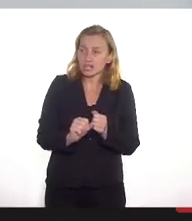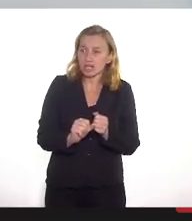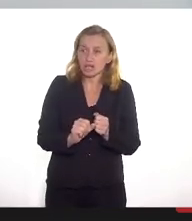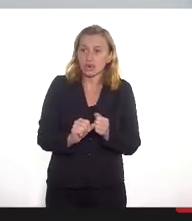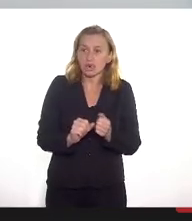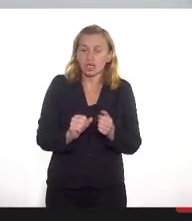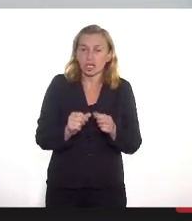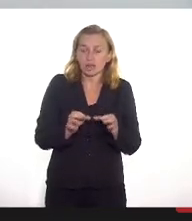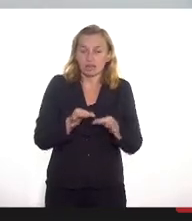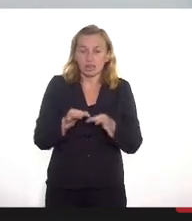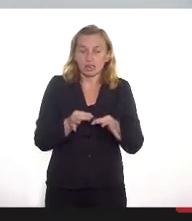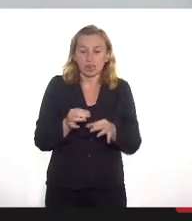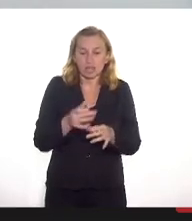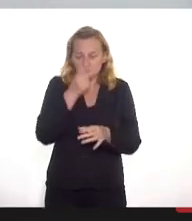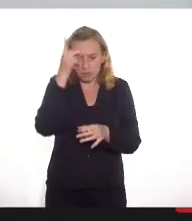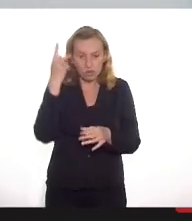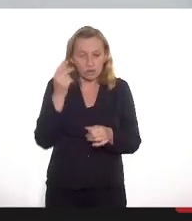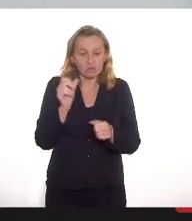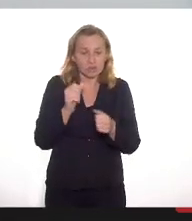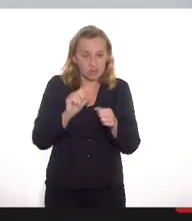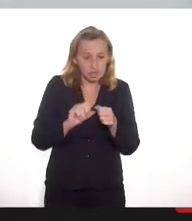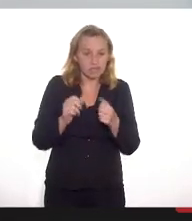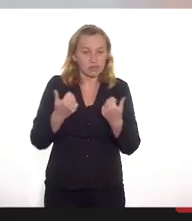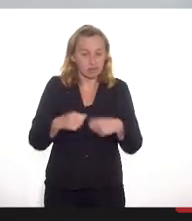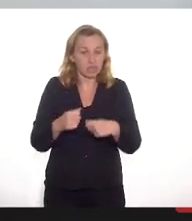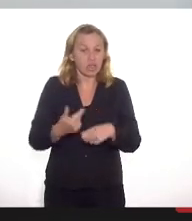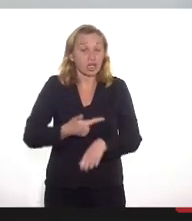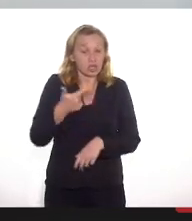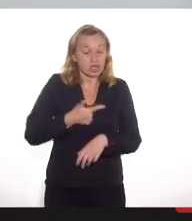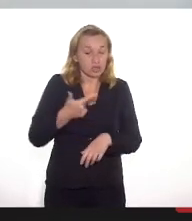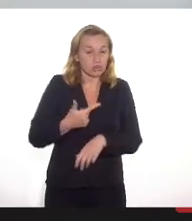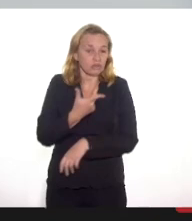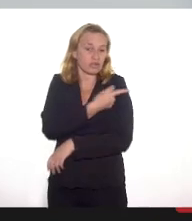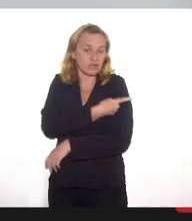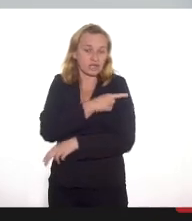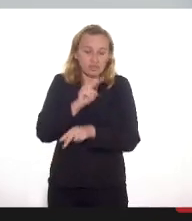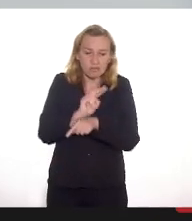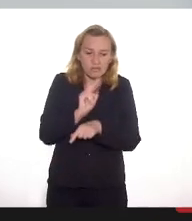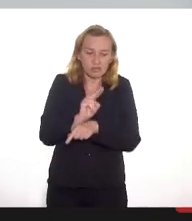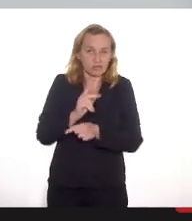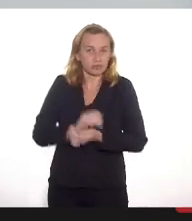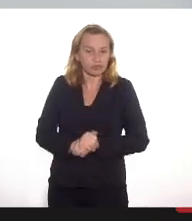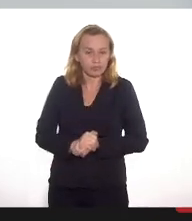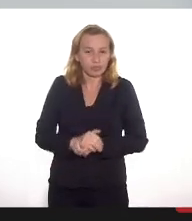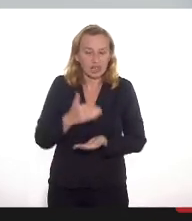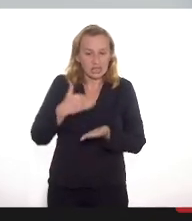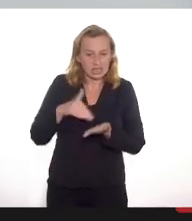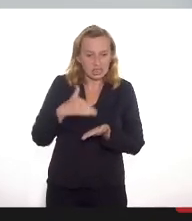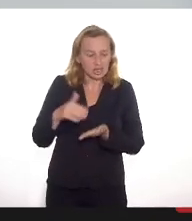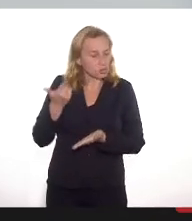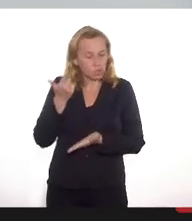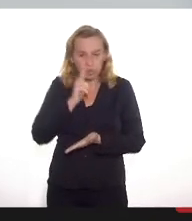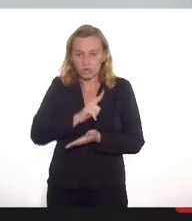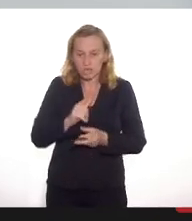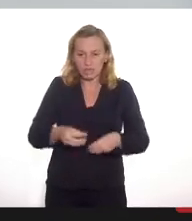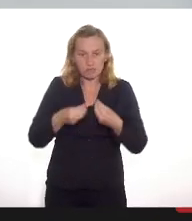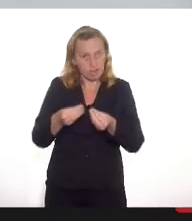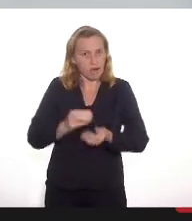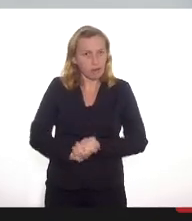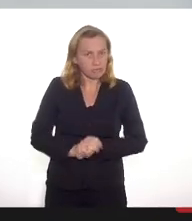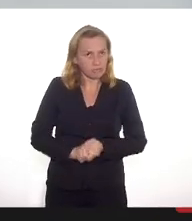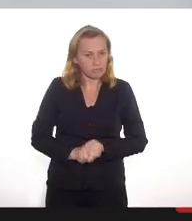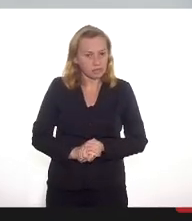bruxo eu preciso fazer a segunda dose Indo atrás dos minerários e fazendo a vigilância a secretaria consegue oferecer isso